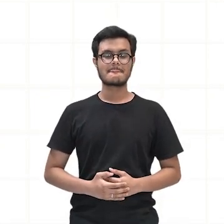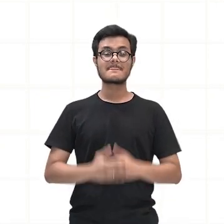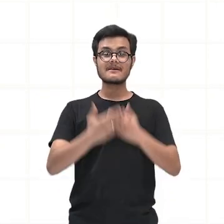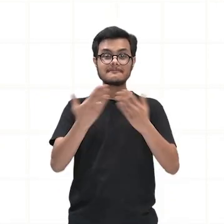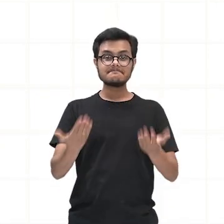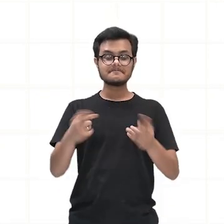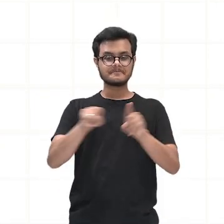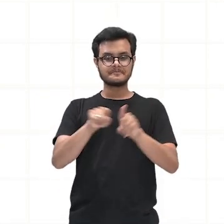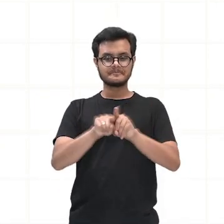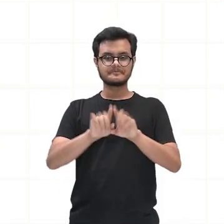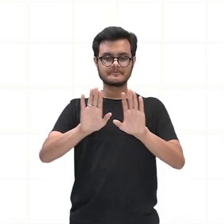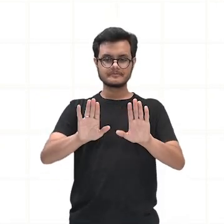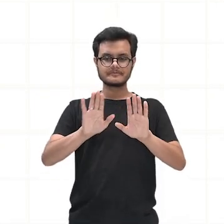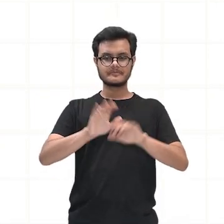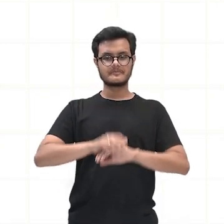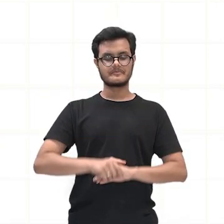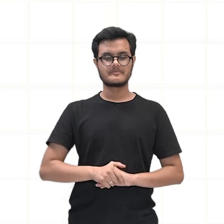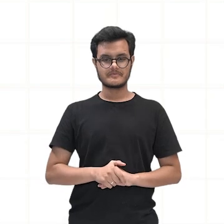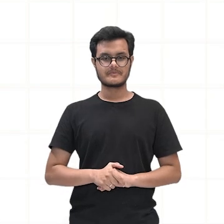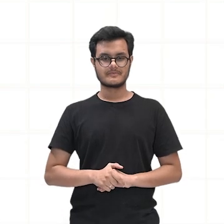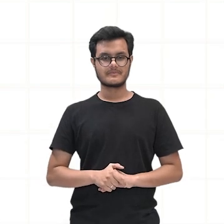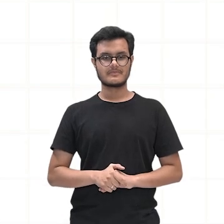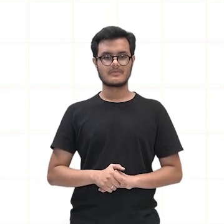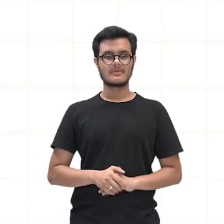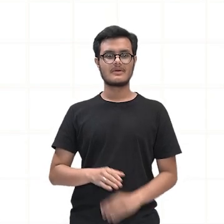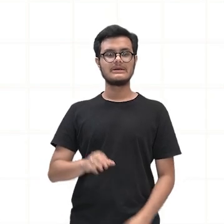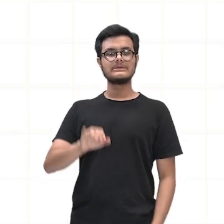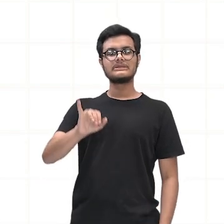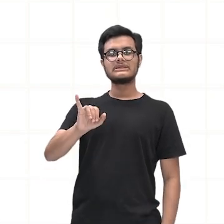ver, olha só, os